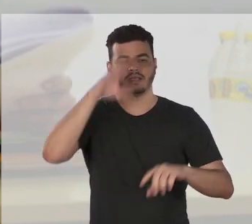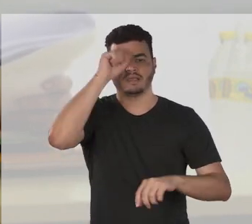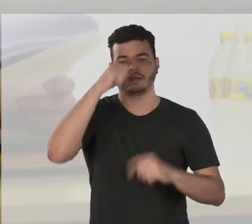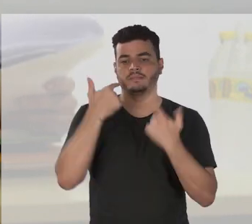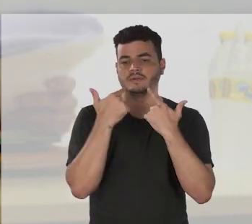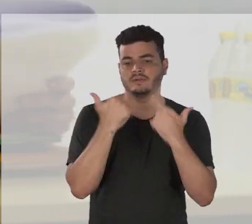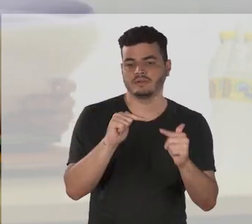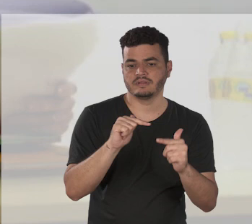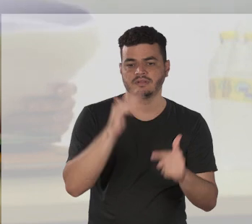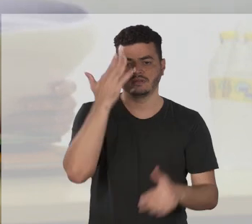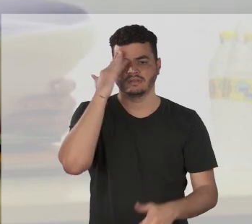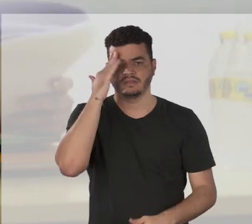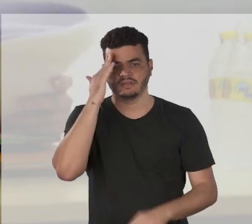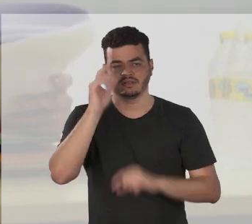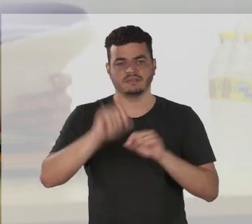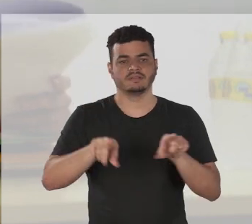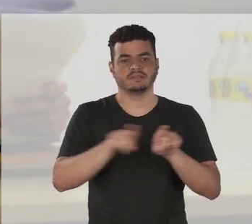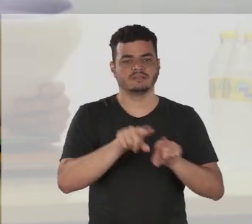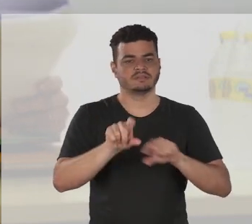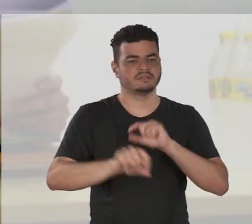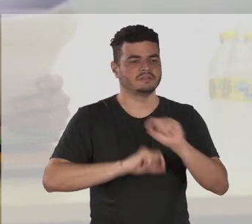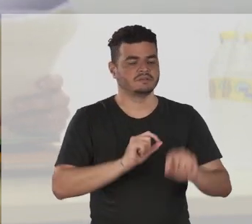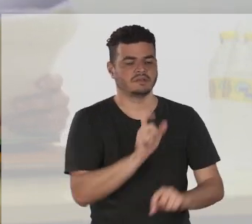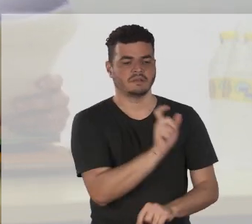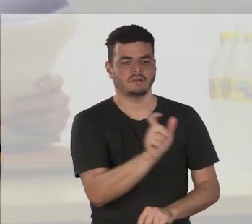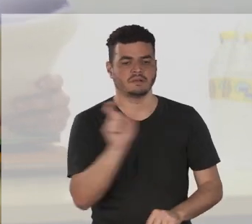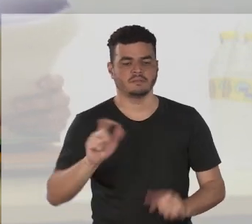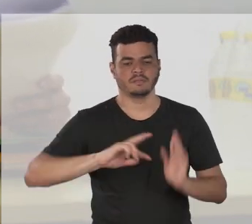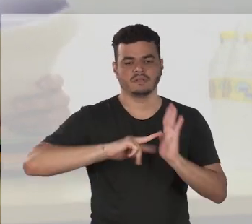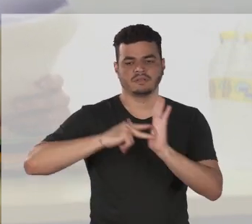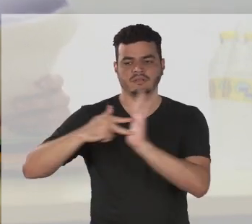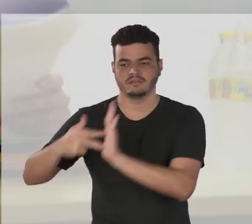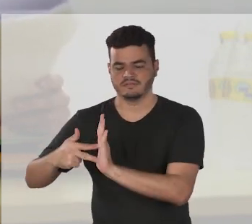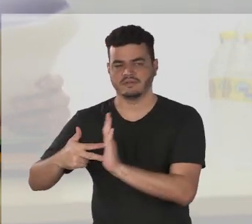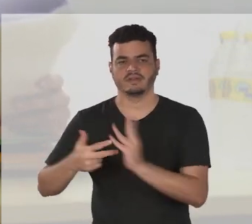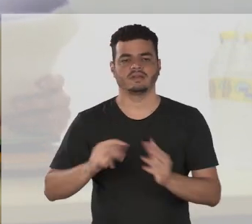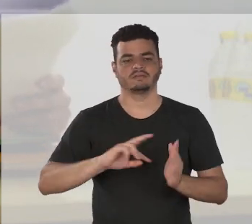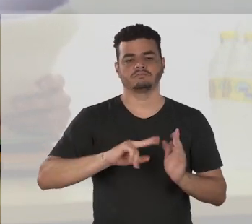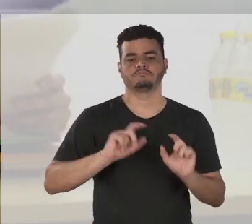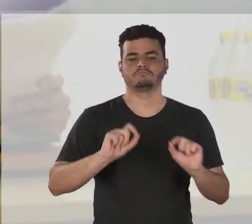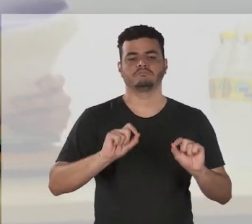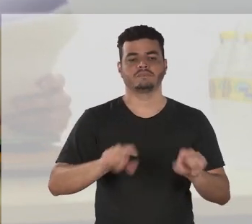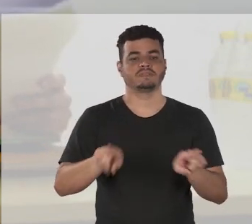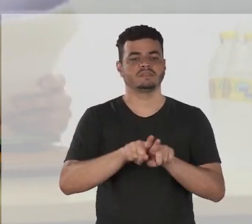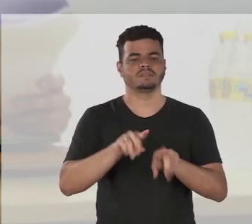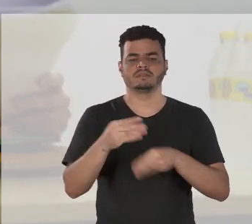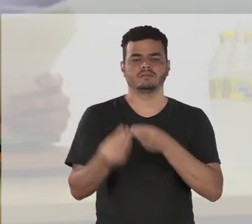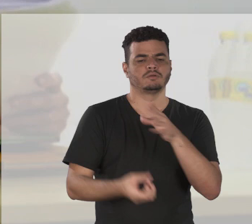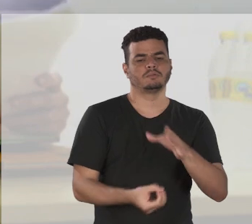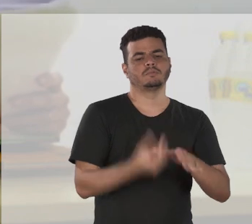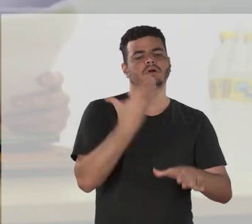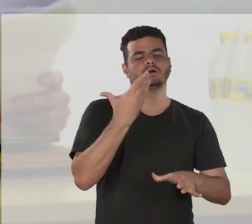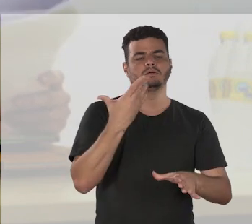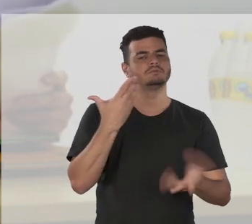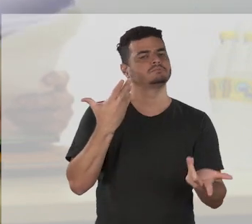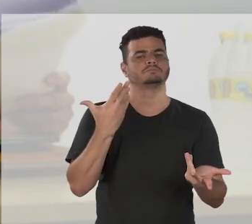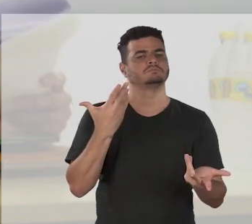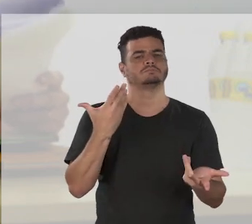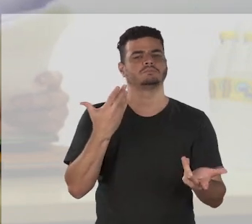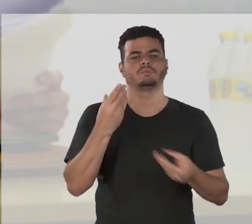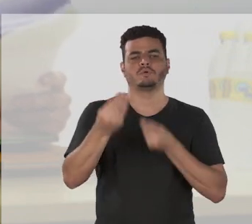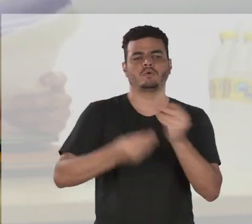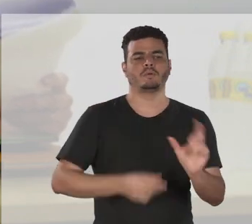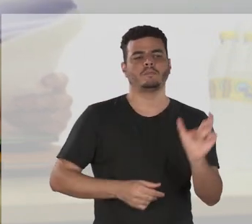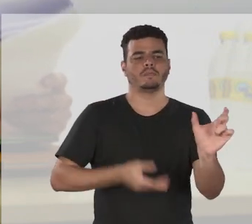discuti-la. Abrir as palavras e encontrar as etimologias. O mecanismo da etimologia, por exemplo, é lindíssimo.